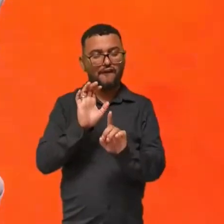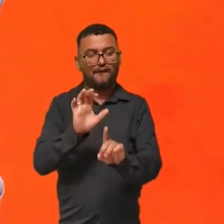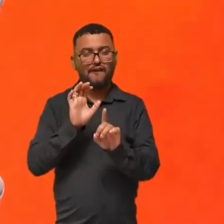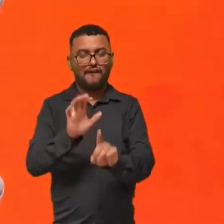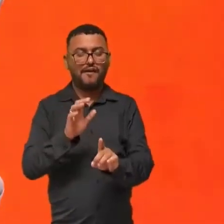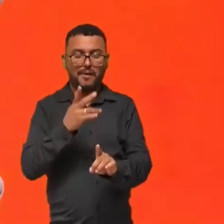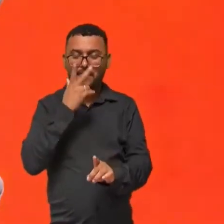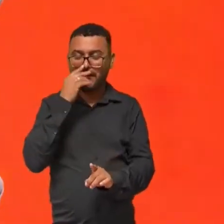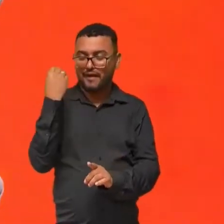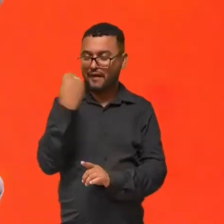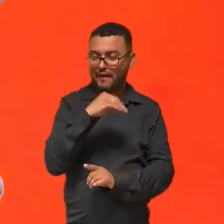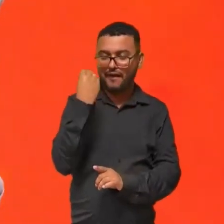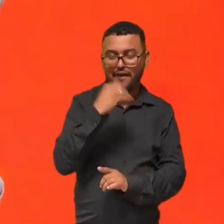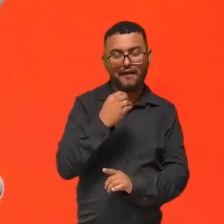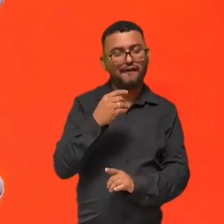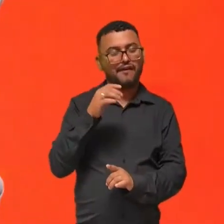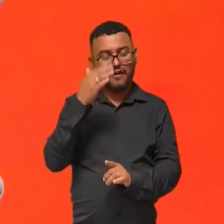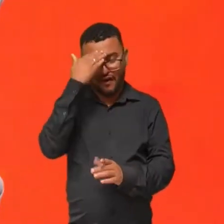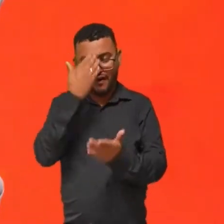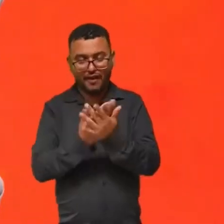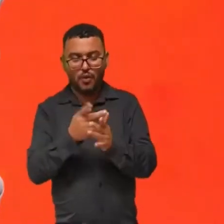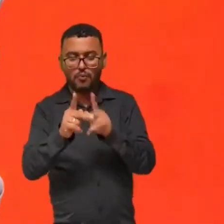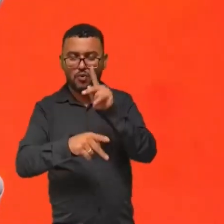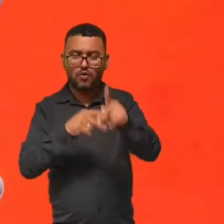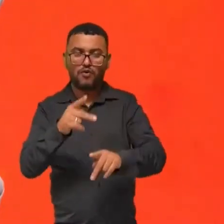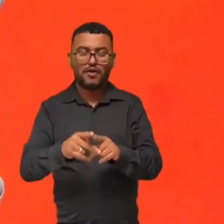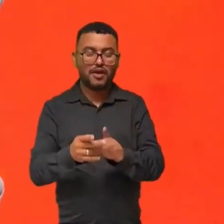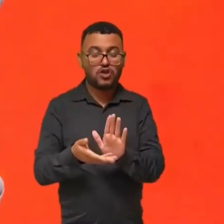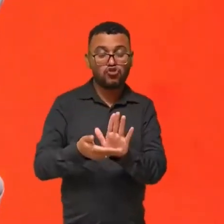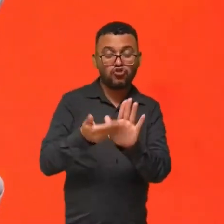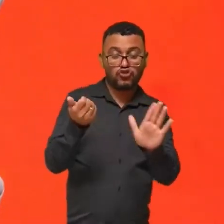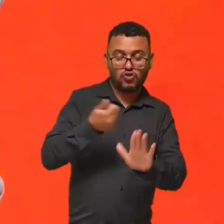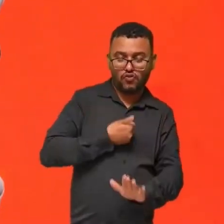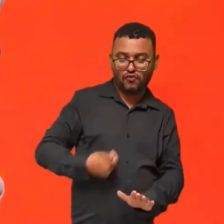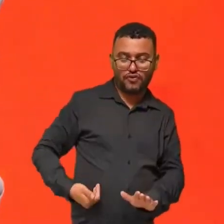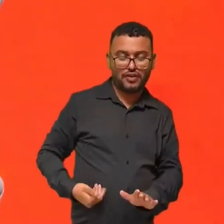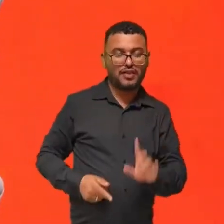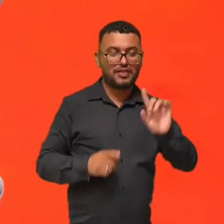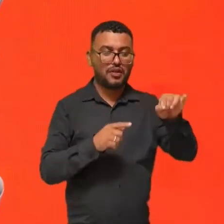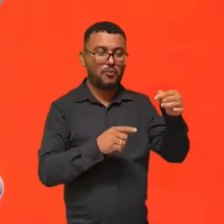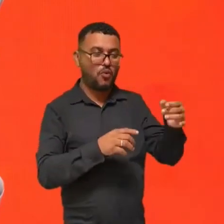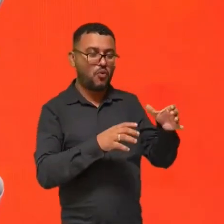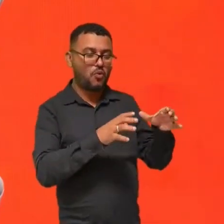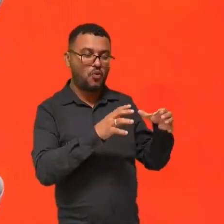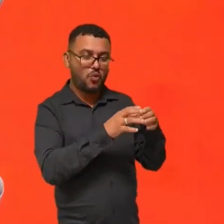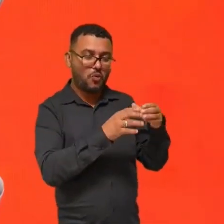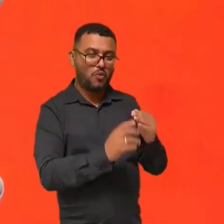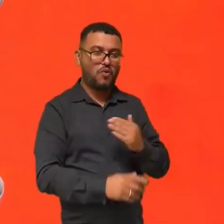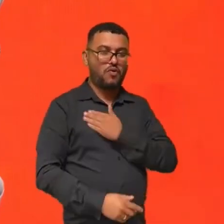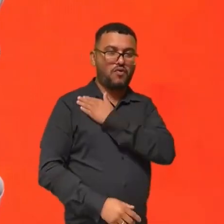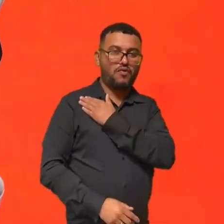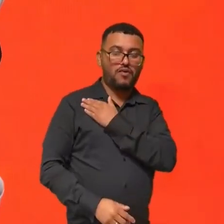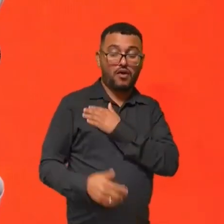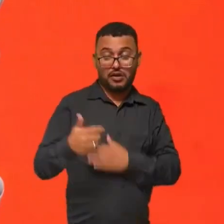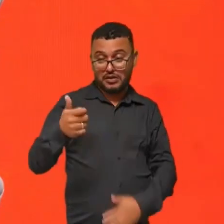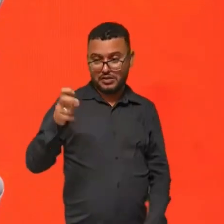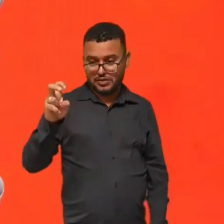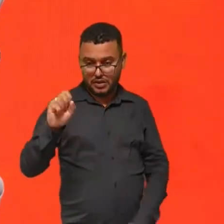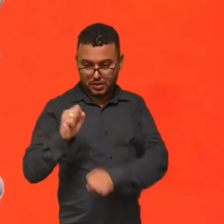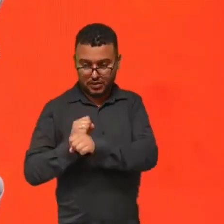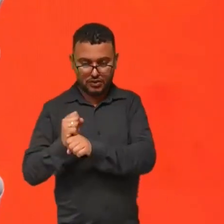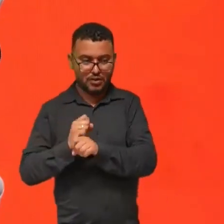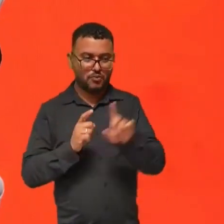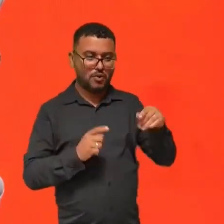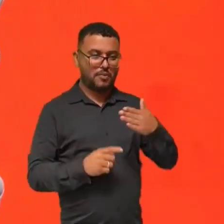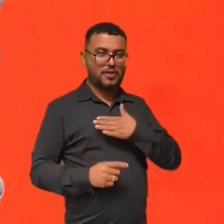convencimento, e depois tu tira Getúlio Vargas, e vem o regime militar. Vargas foram 15 anos, regime militar mais uns 20. E que fez